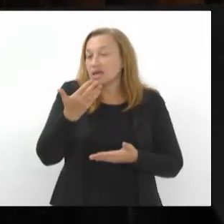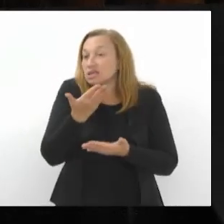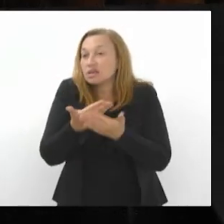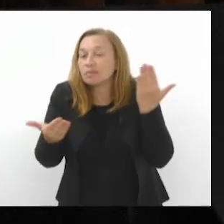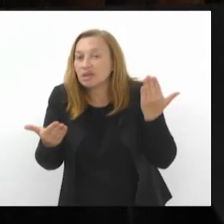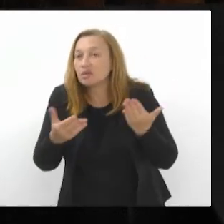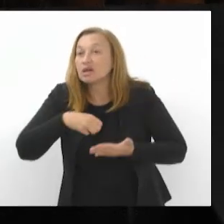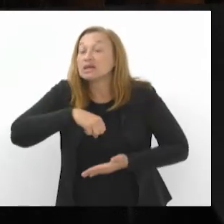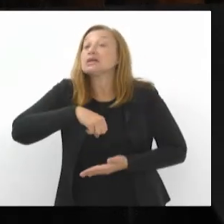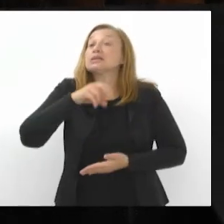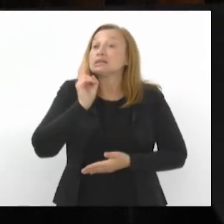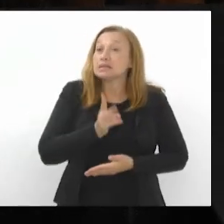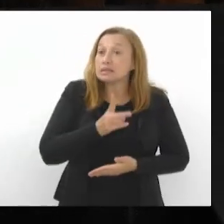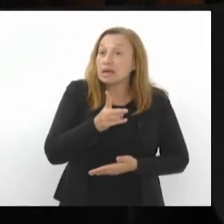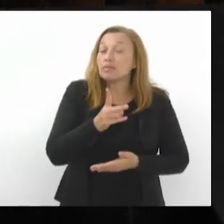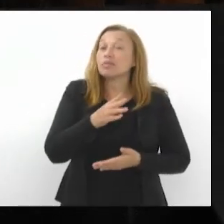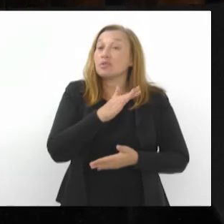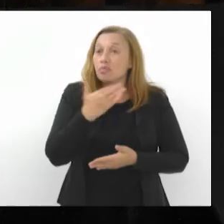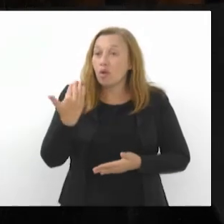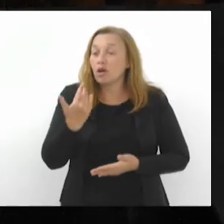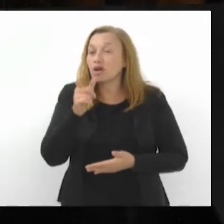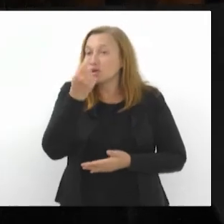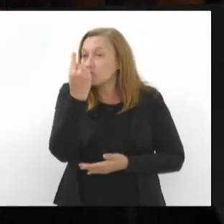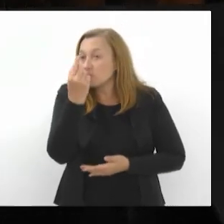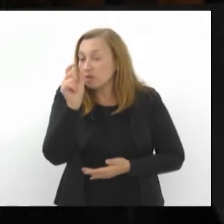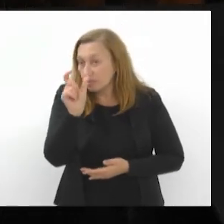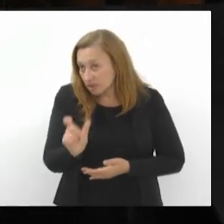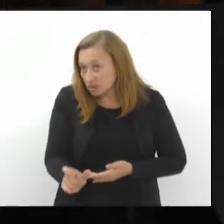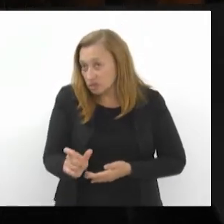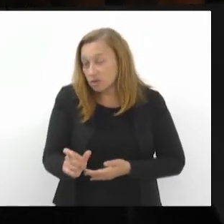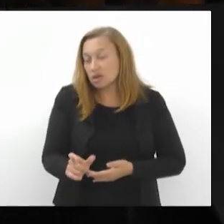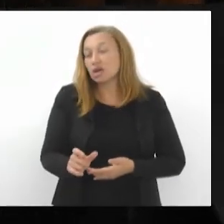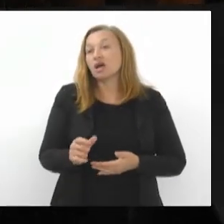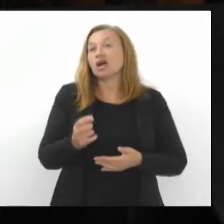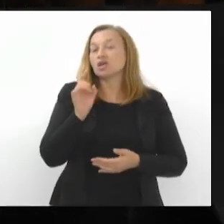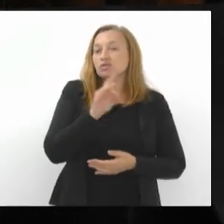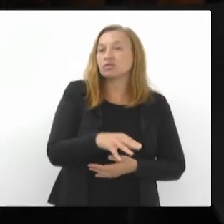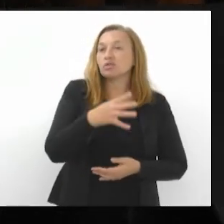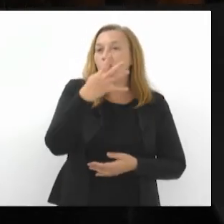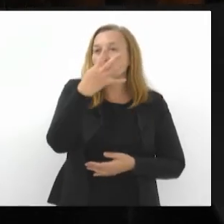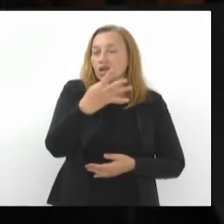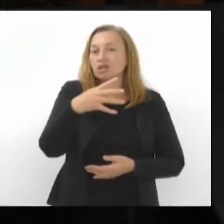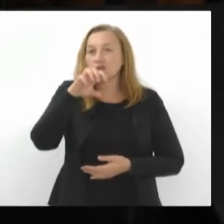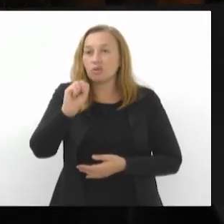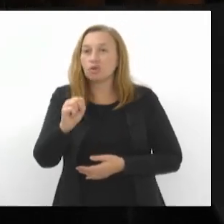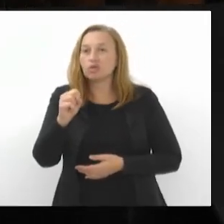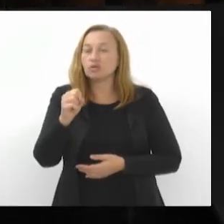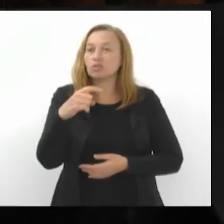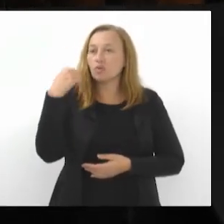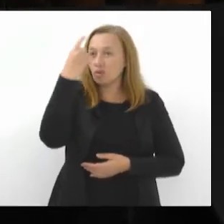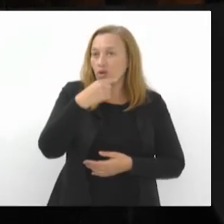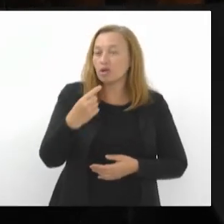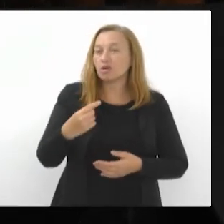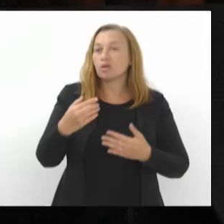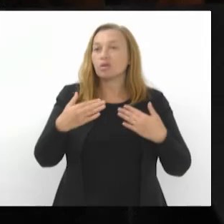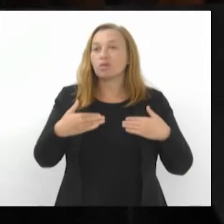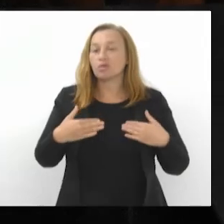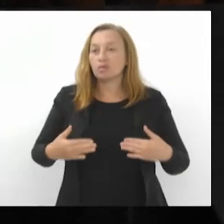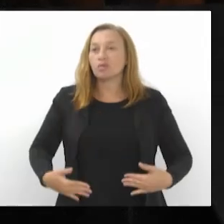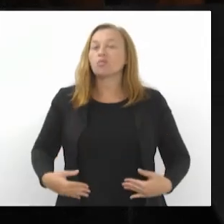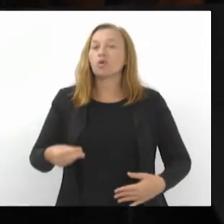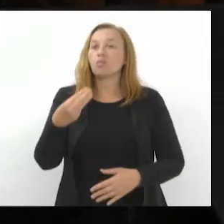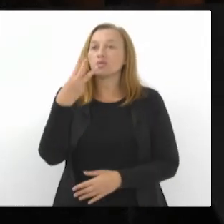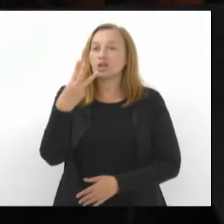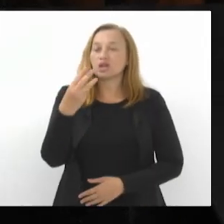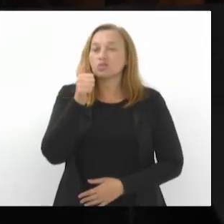sempre acerta um corpo. Nas últimas 48 horas, acertou um corpo de 3